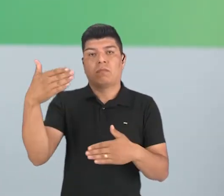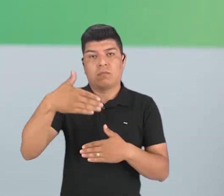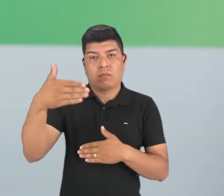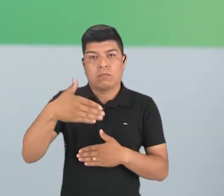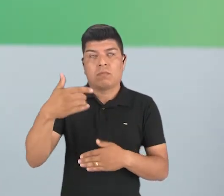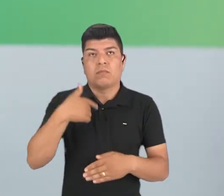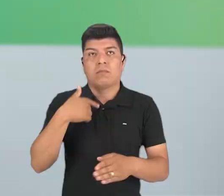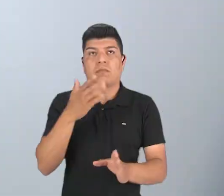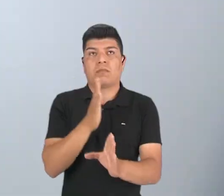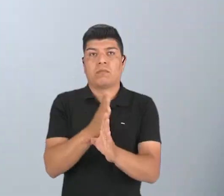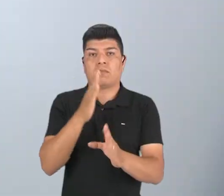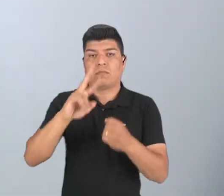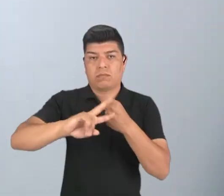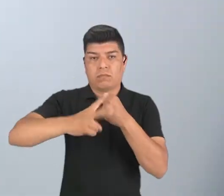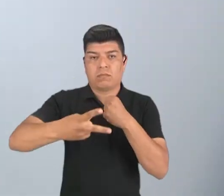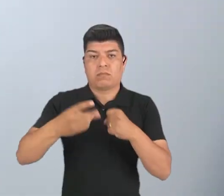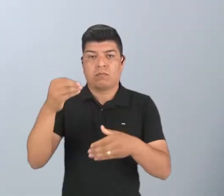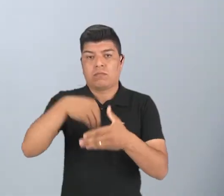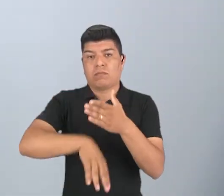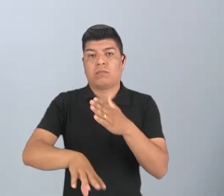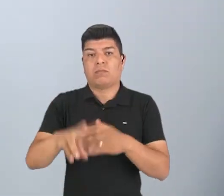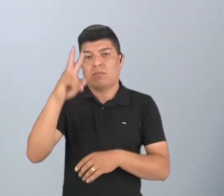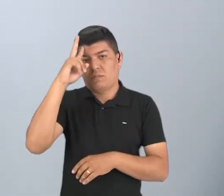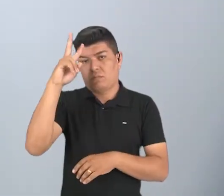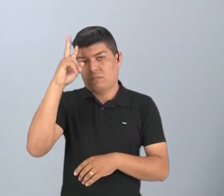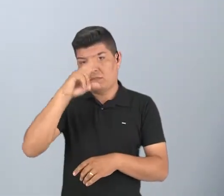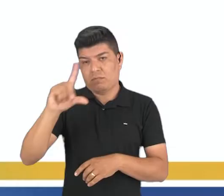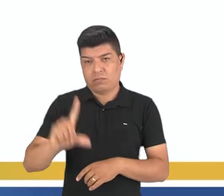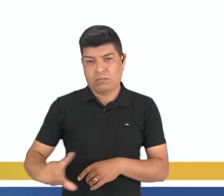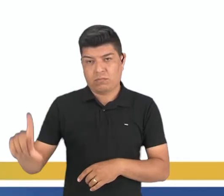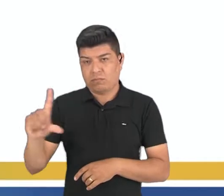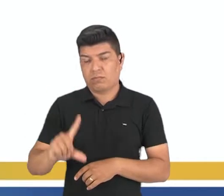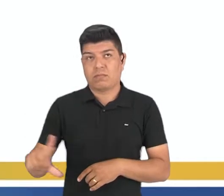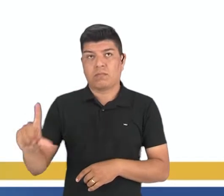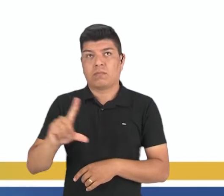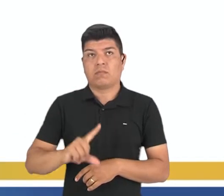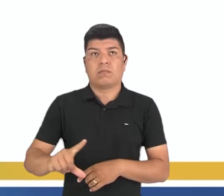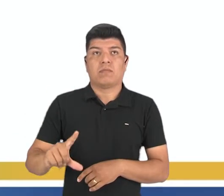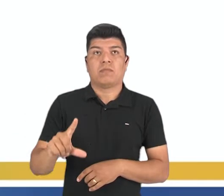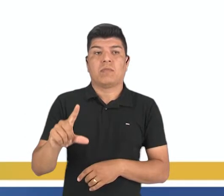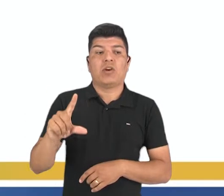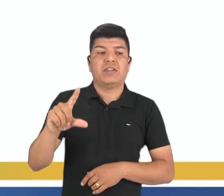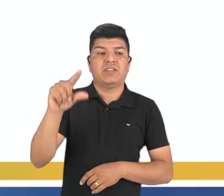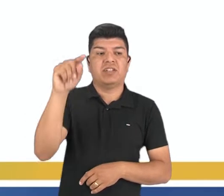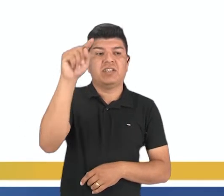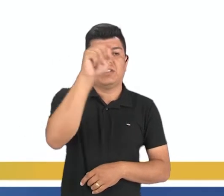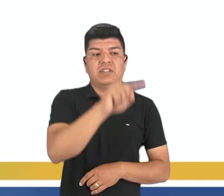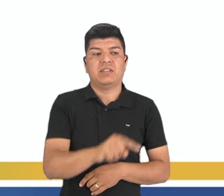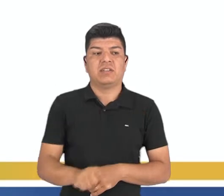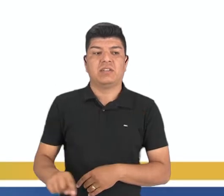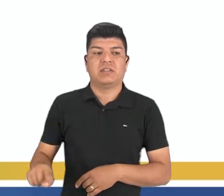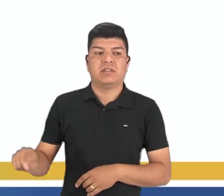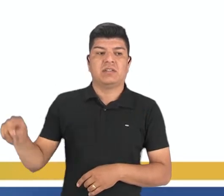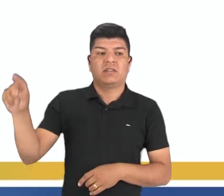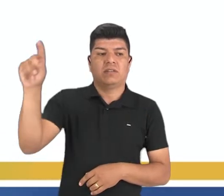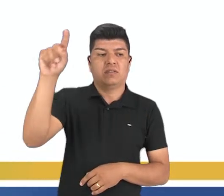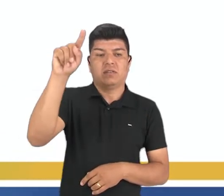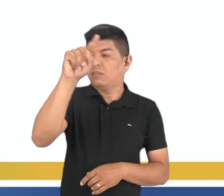sequência de causa e consequência dentro de uma memória literária. A Roda Gigante, de Denizia